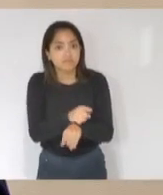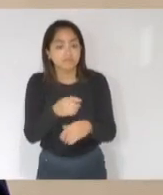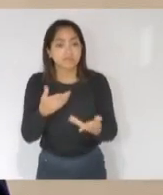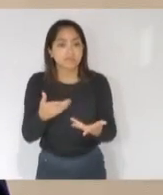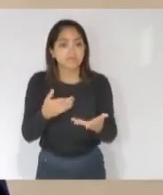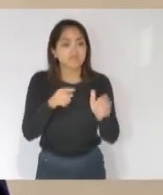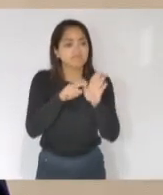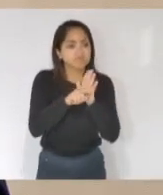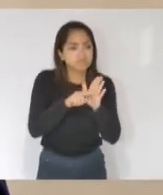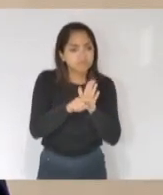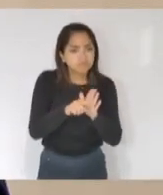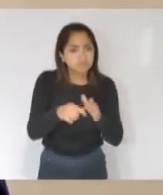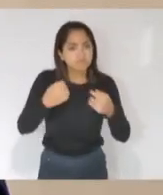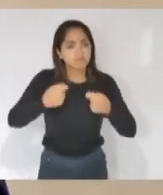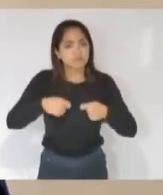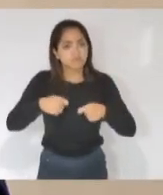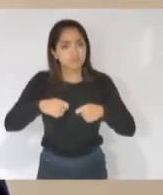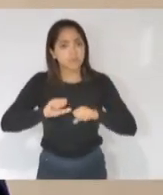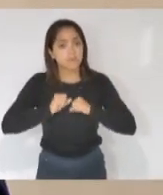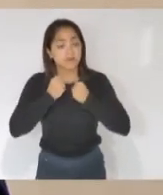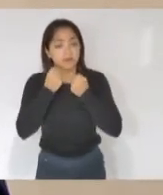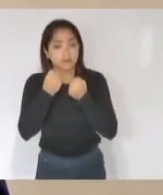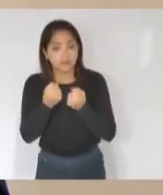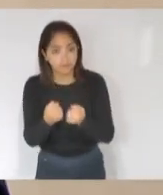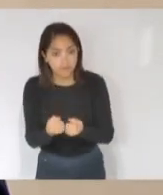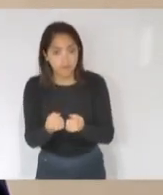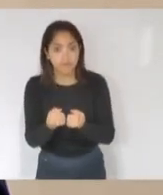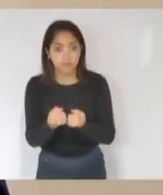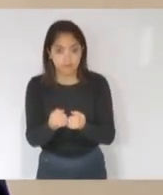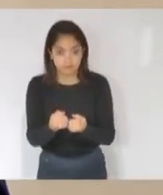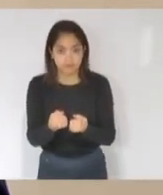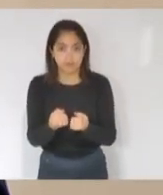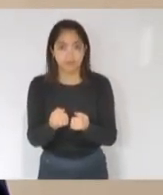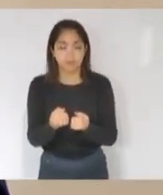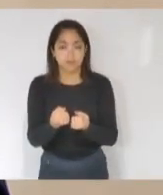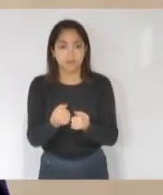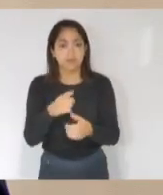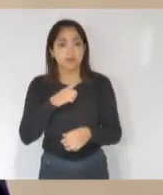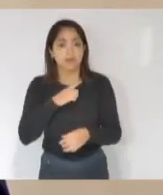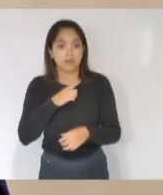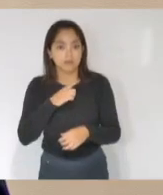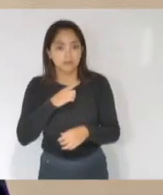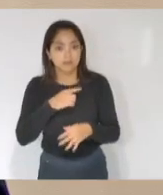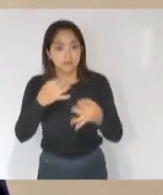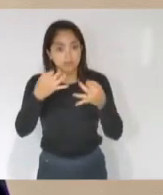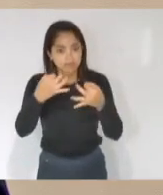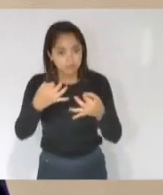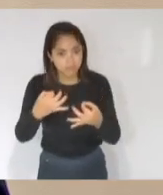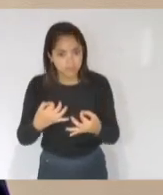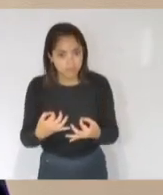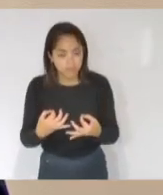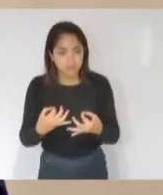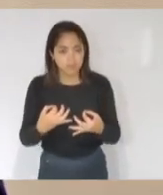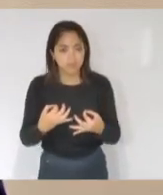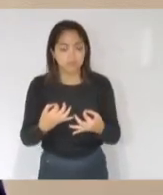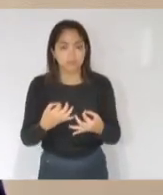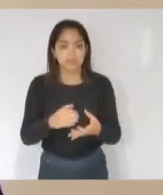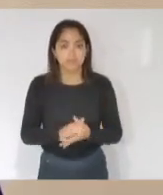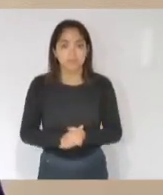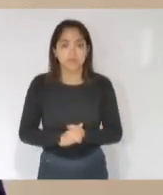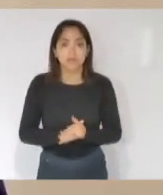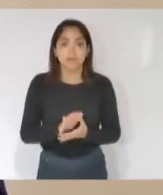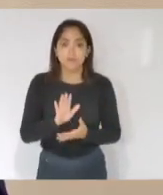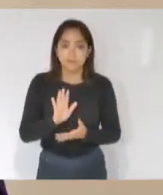argumentos necessários para defender aquilo que foi uma aquisição legítima nos moldes do que determina o Código Civil Brasileiro.